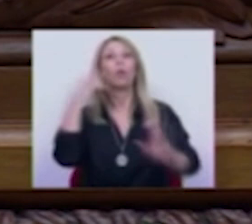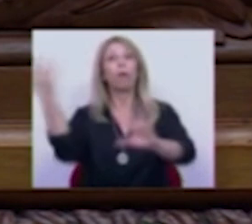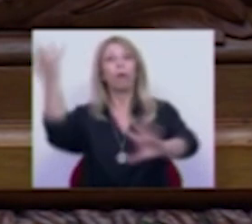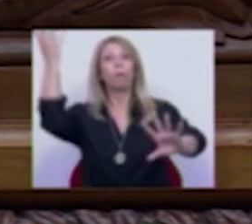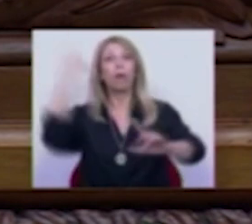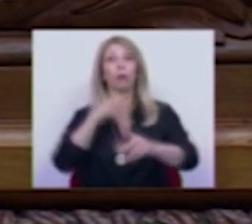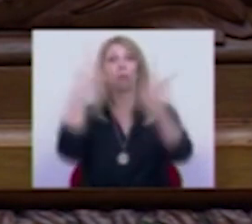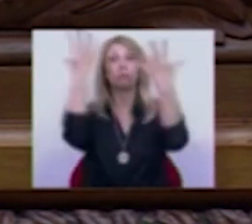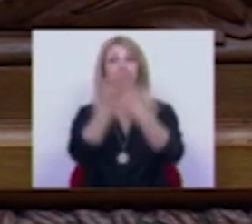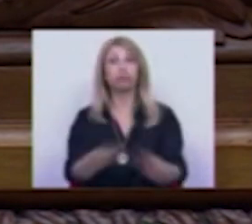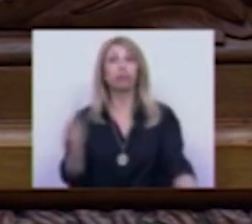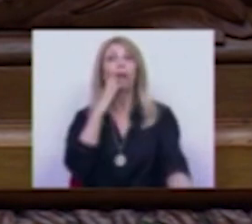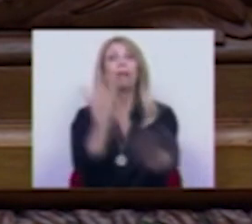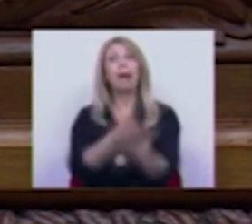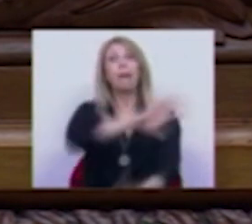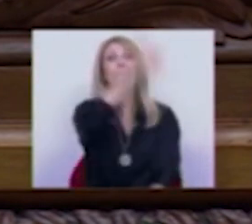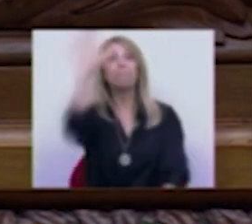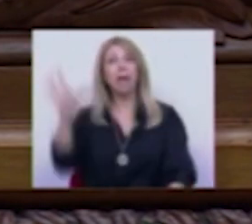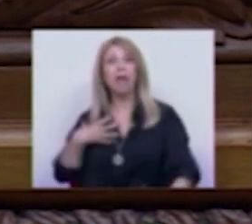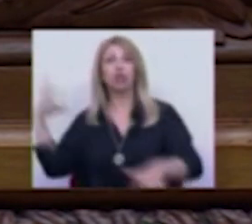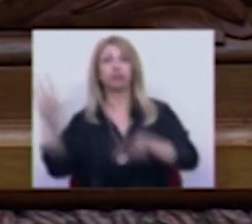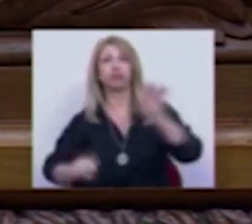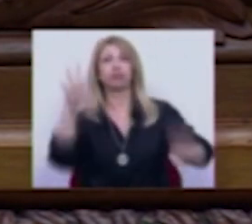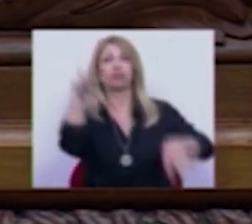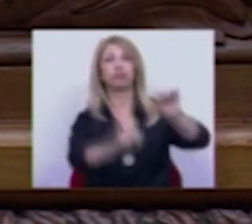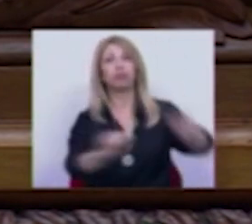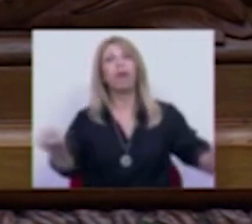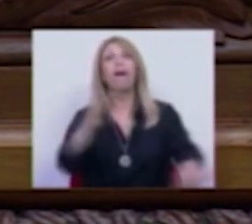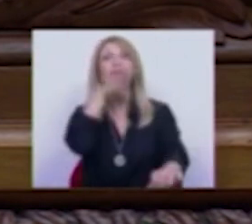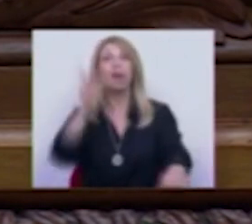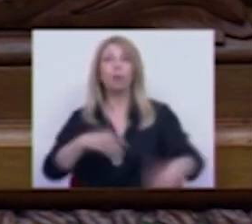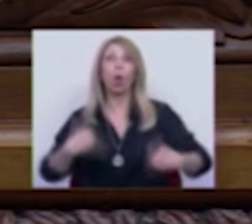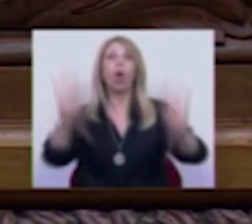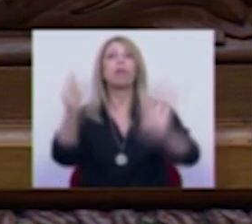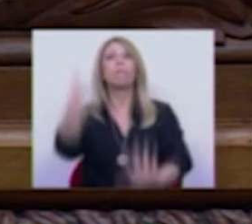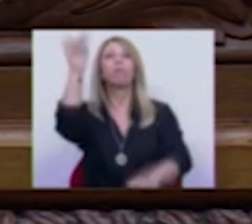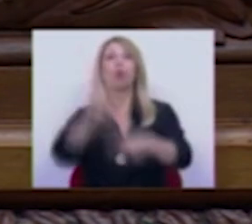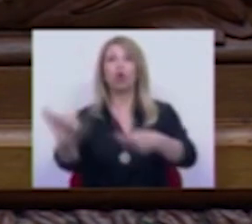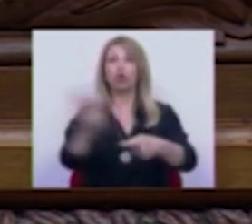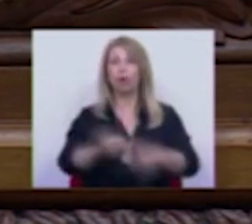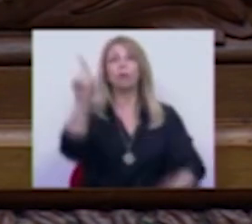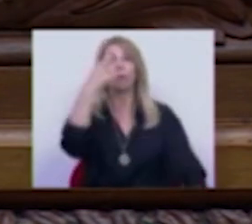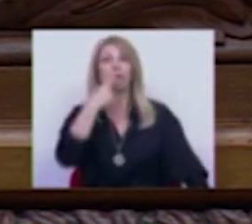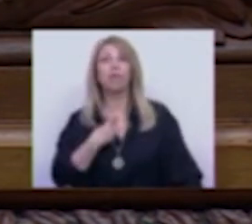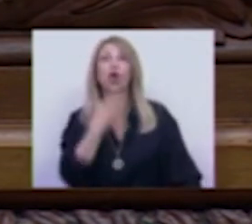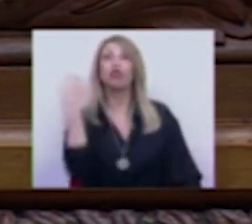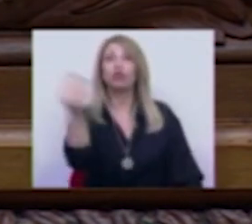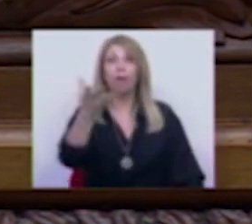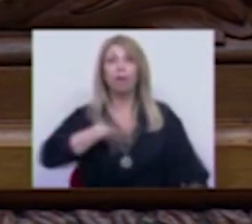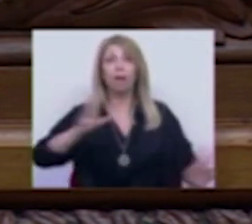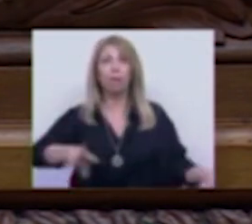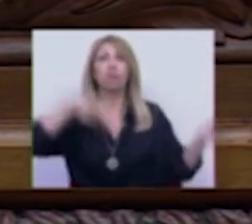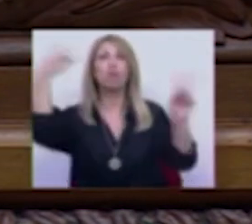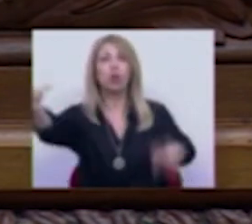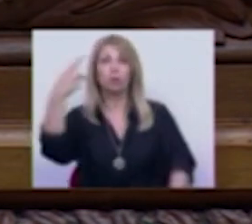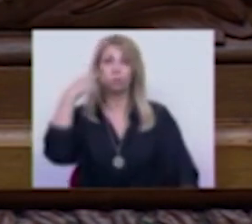deixou outros países à sua mercê e famílias à sua sorte. Falhámos nos jovens que querem emigrar como nunca, no país que lhes